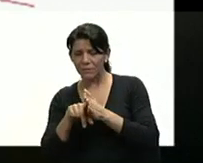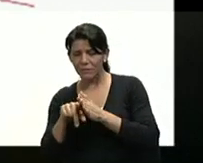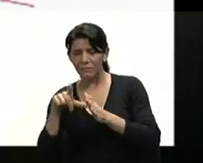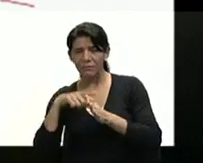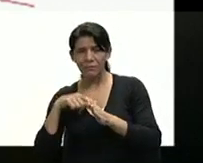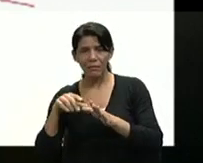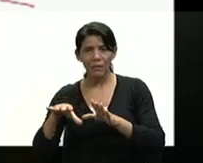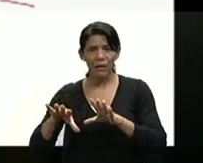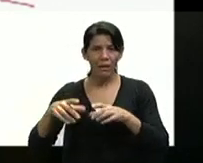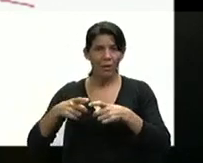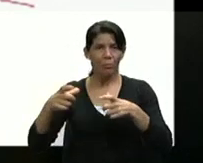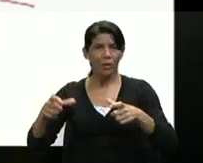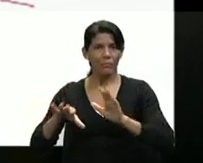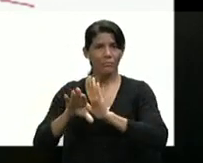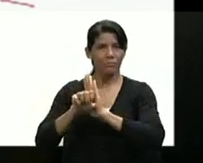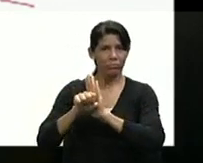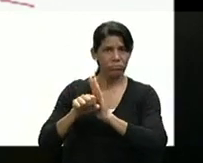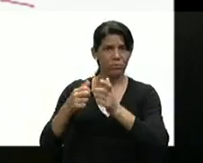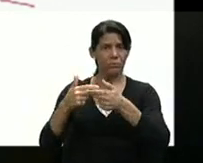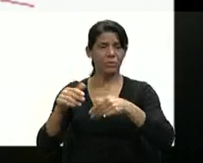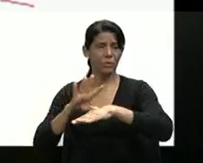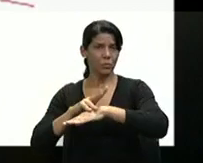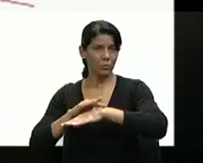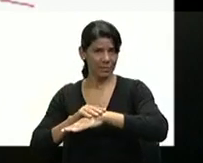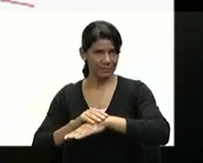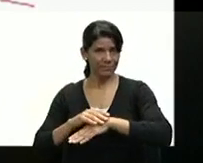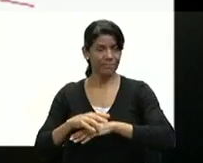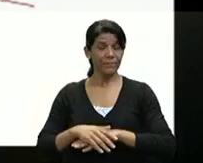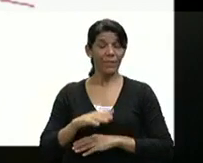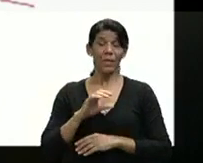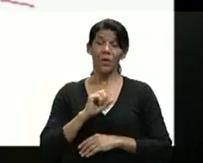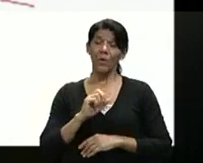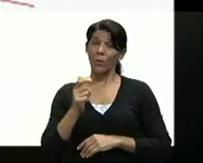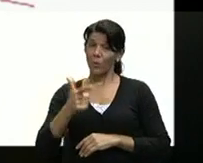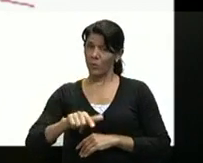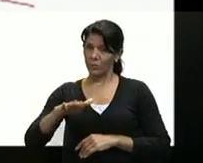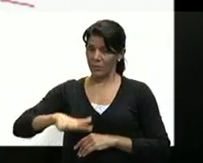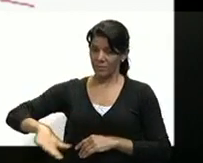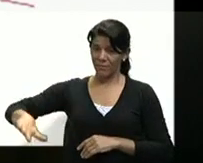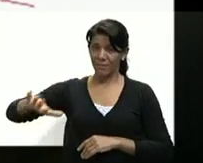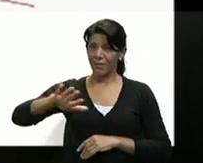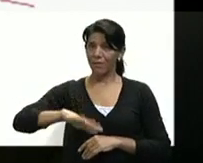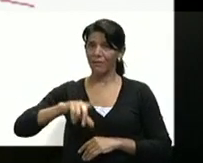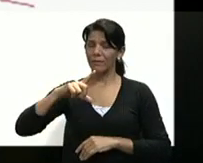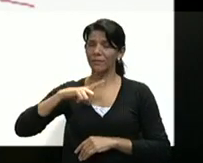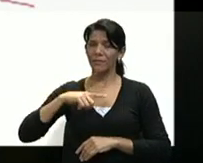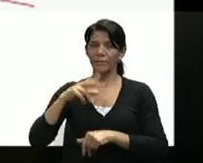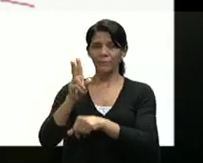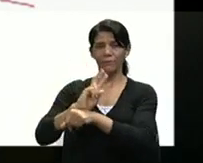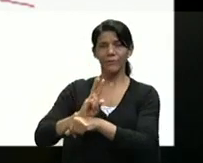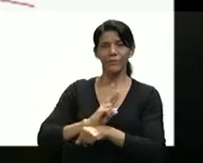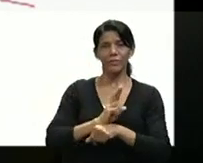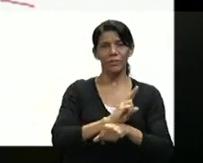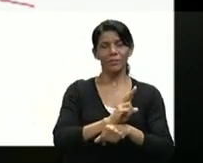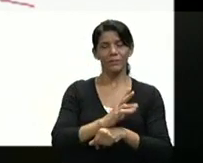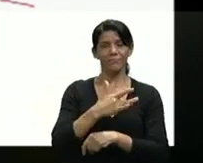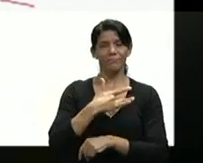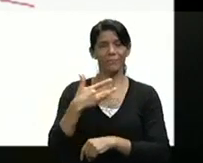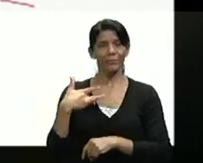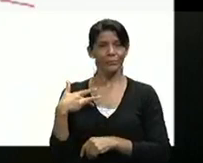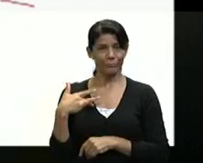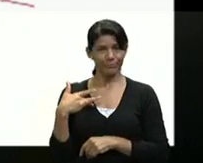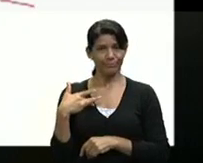vão facilitar a vida das pessoas. Outra área também é a área da vigilância em